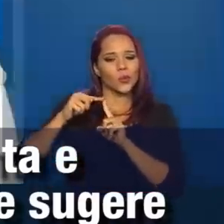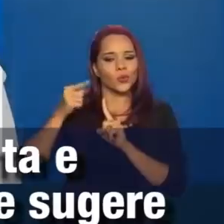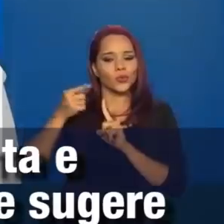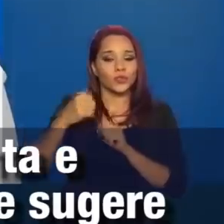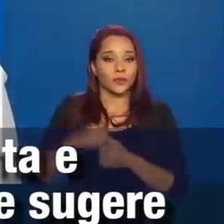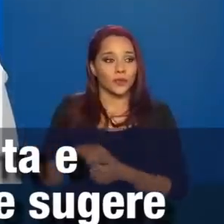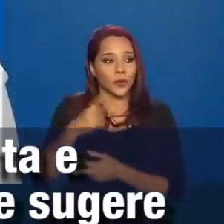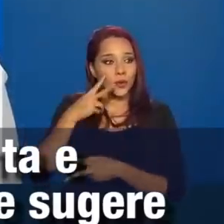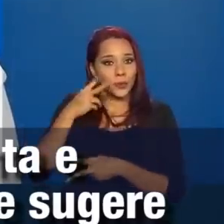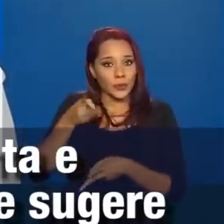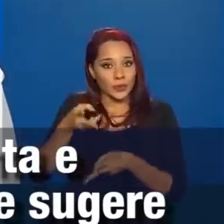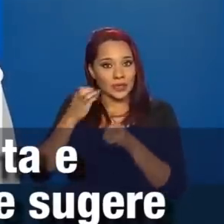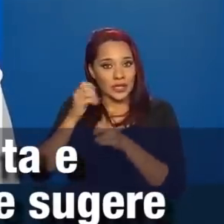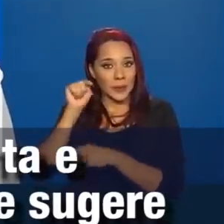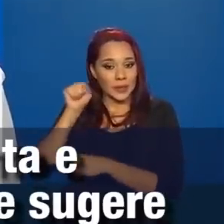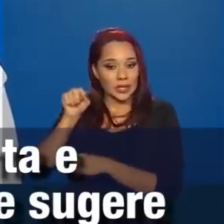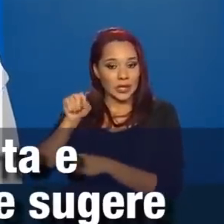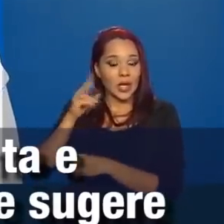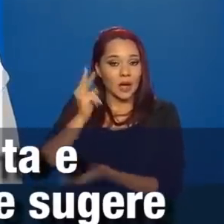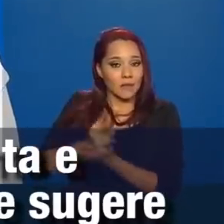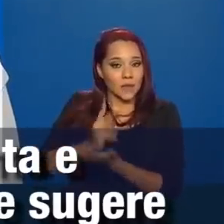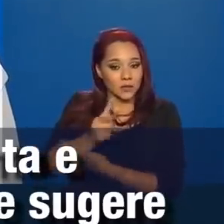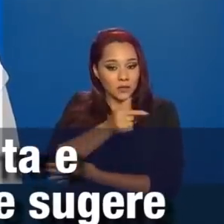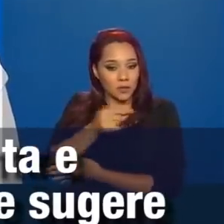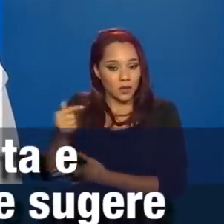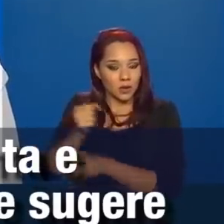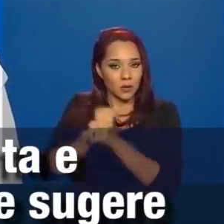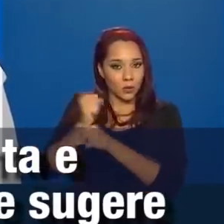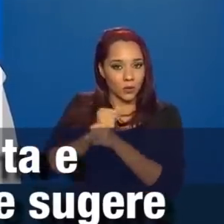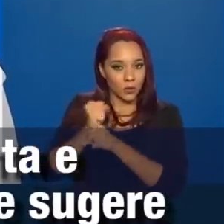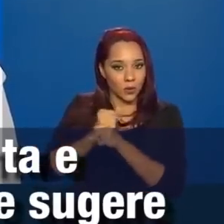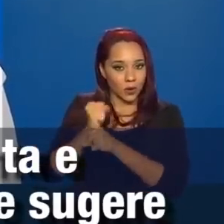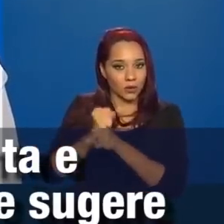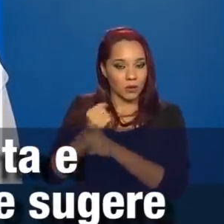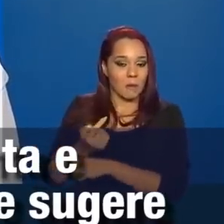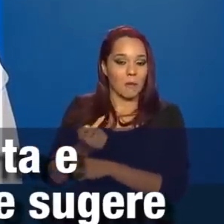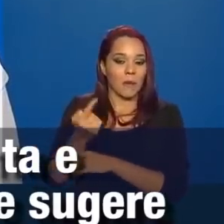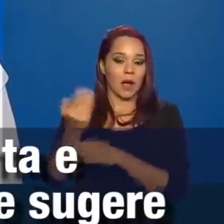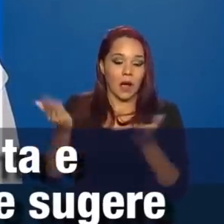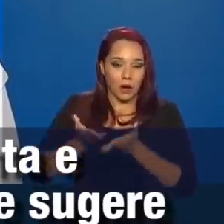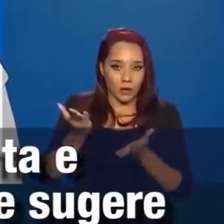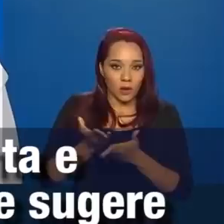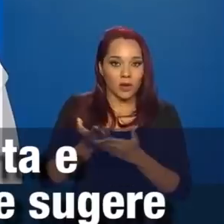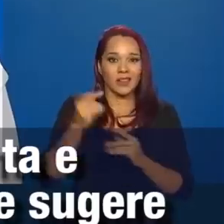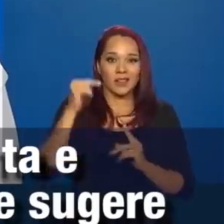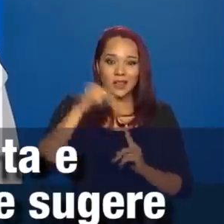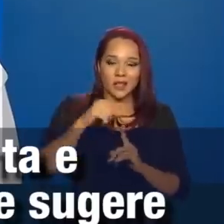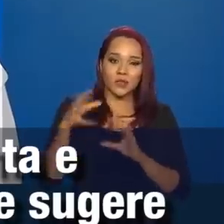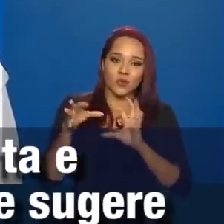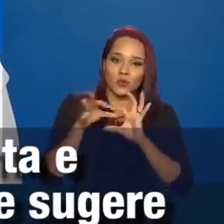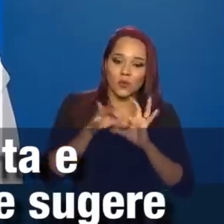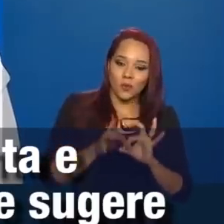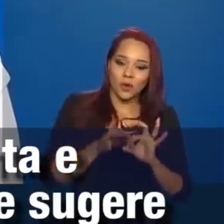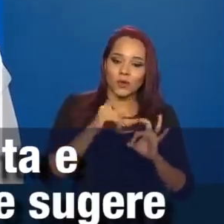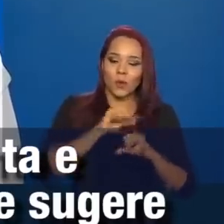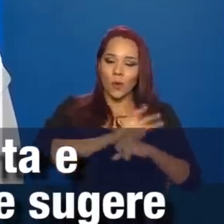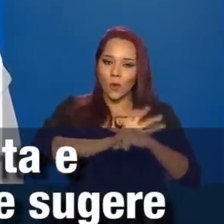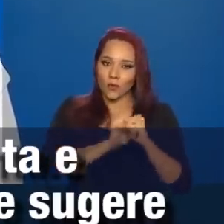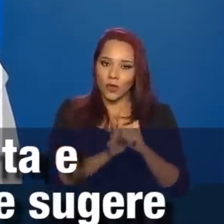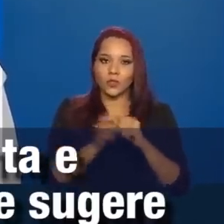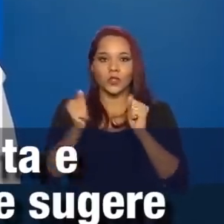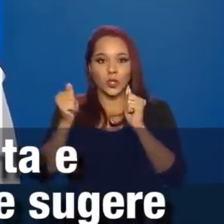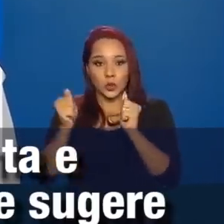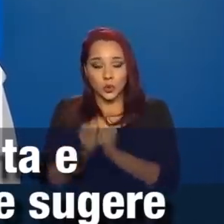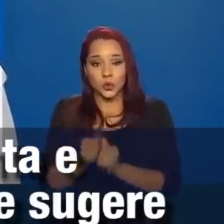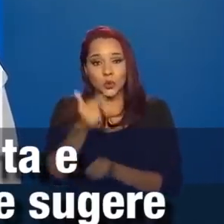quando a gente olha aqui a mesma semana deste ano, a seta juntando o Covid com